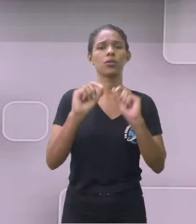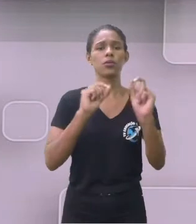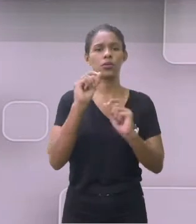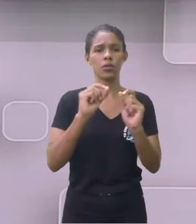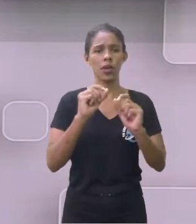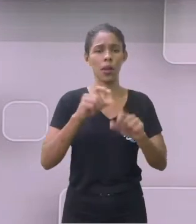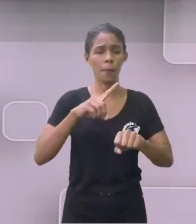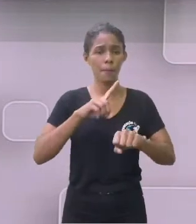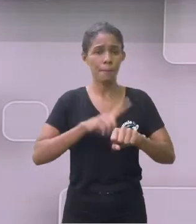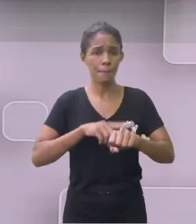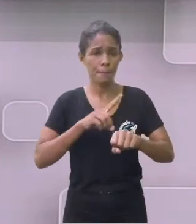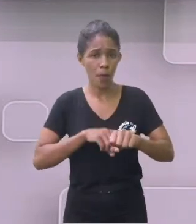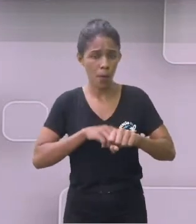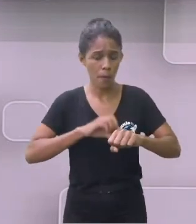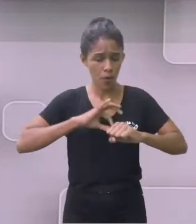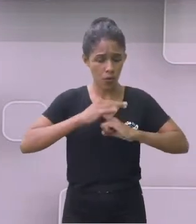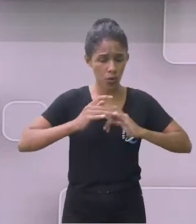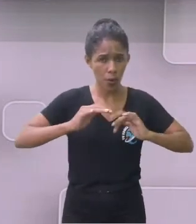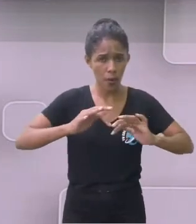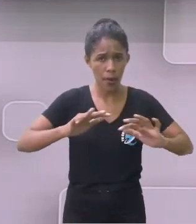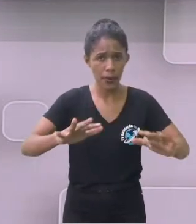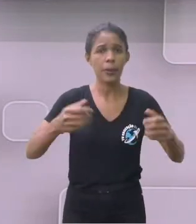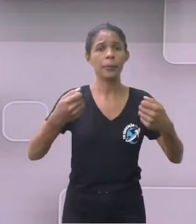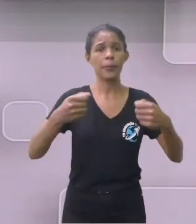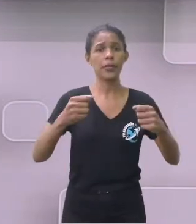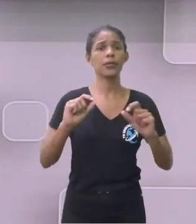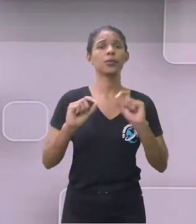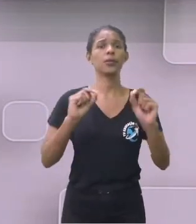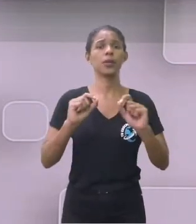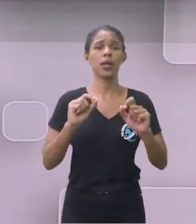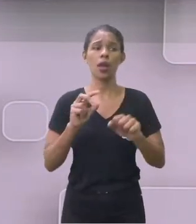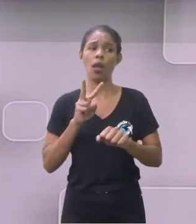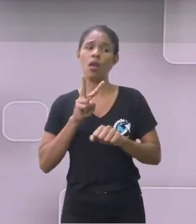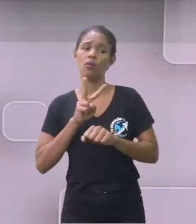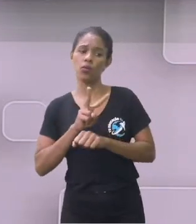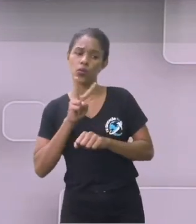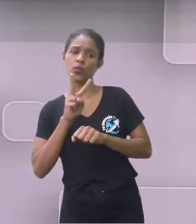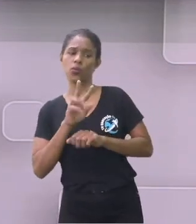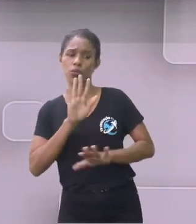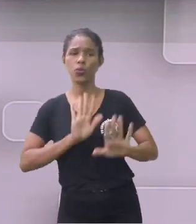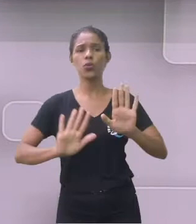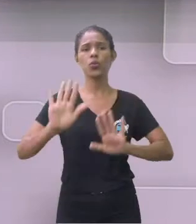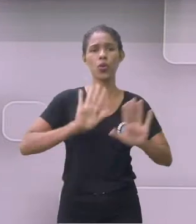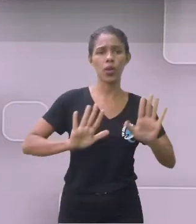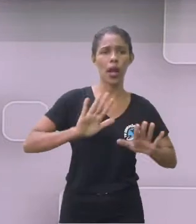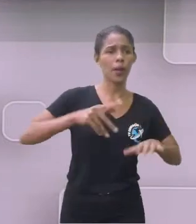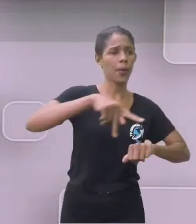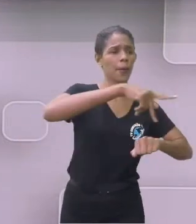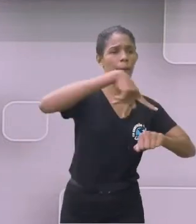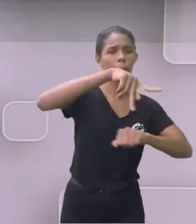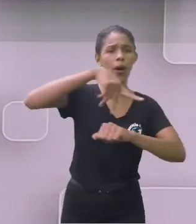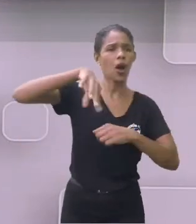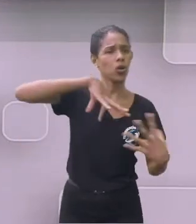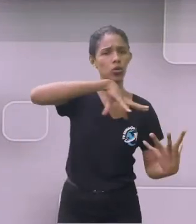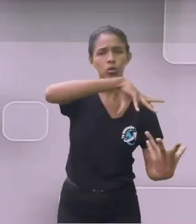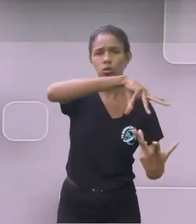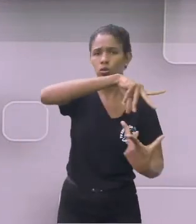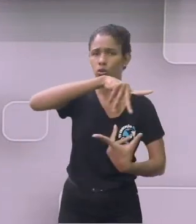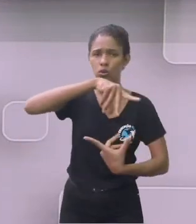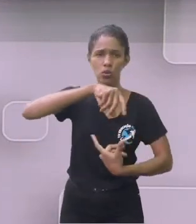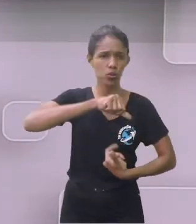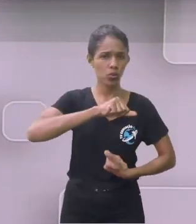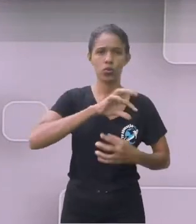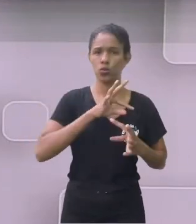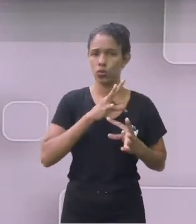momento, a situação da infecção necessitaria de monitoramento em todos os países do mundo e de ações direcionadas à redução